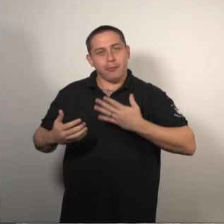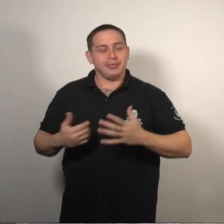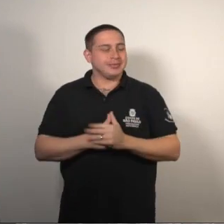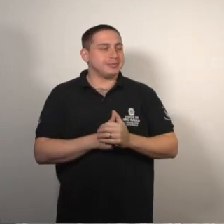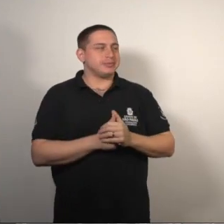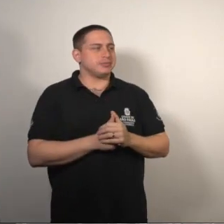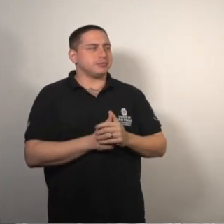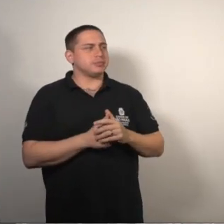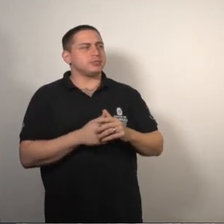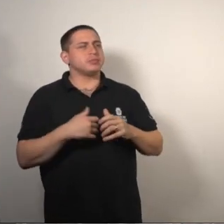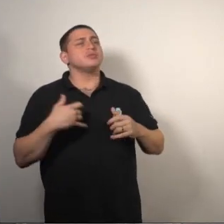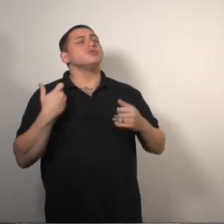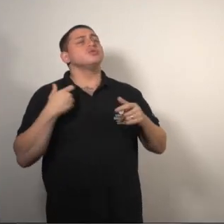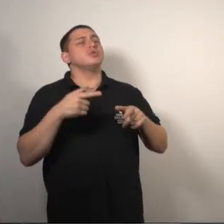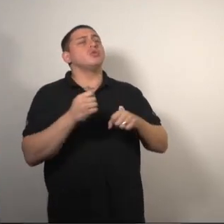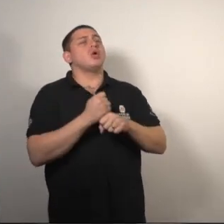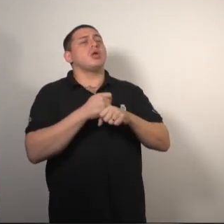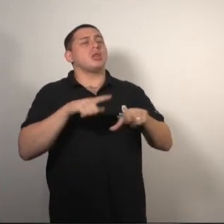você tem, Adriana?